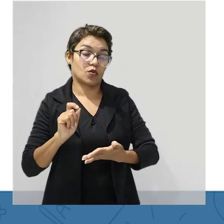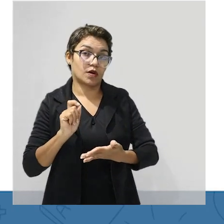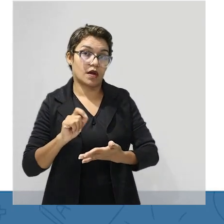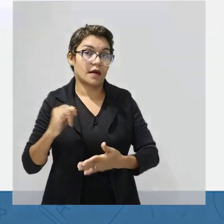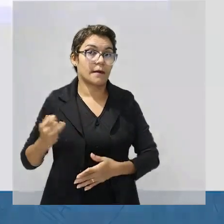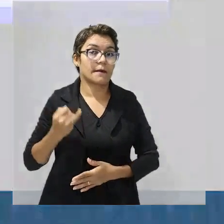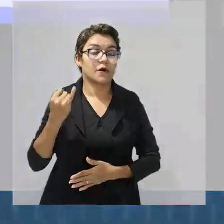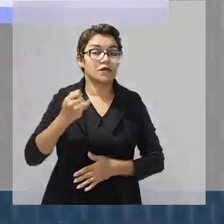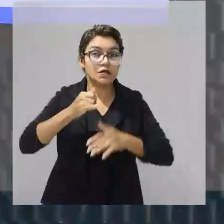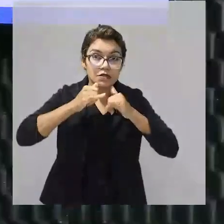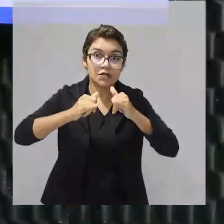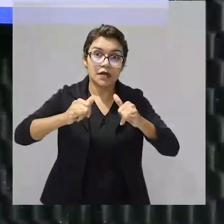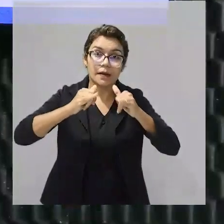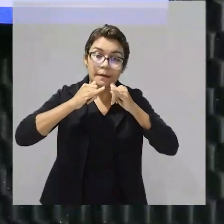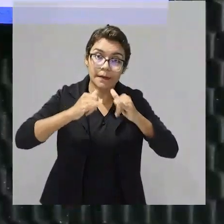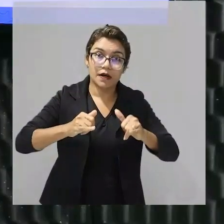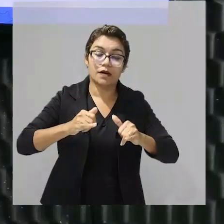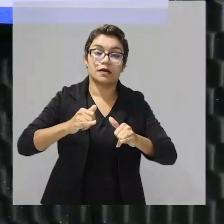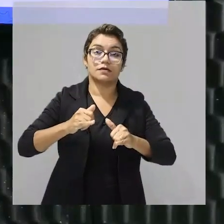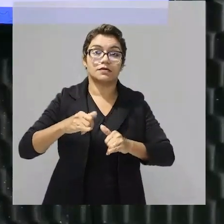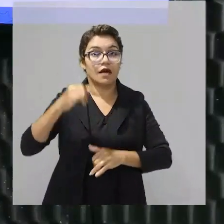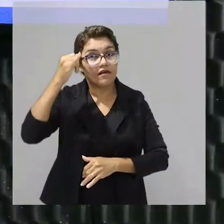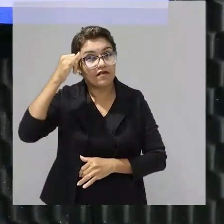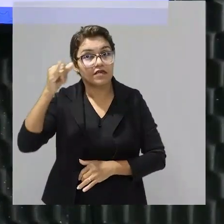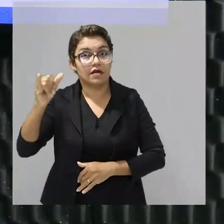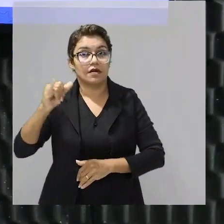como essa resolução será feita.